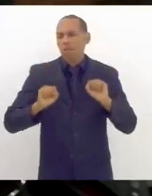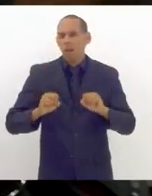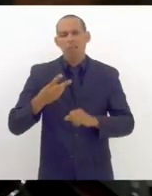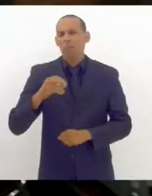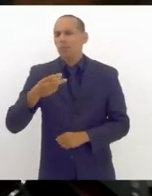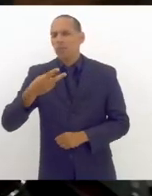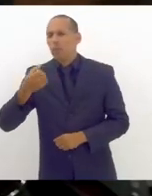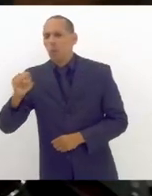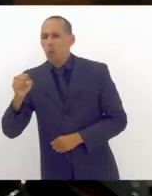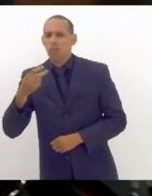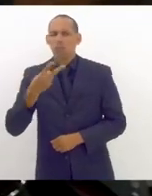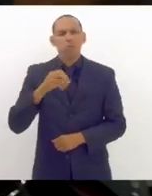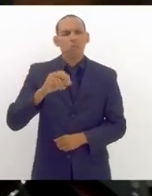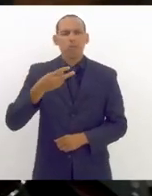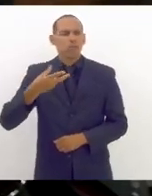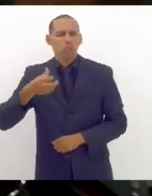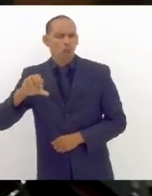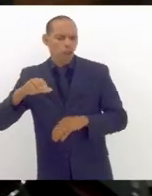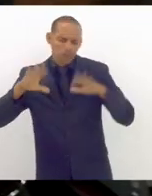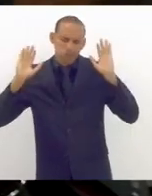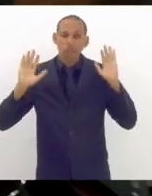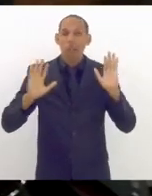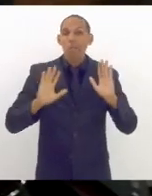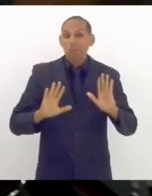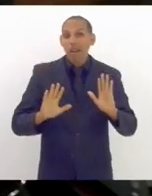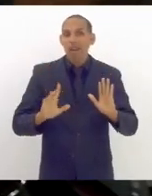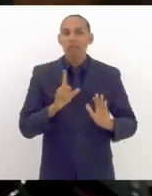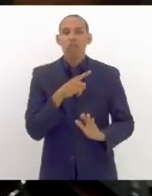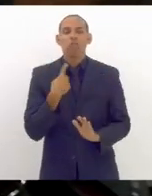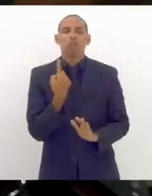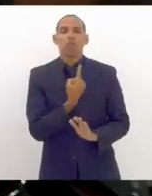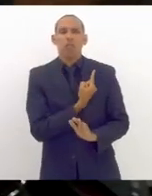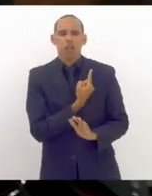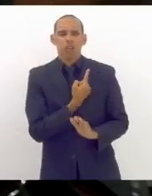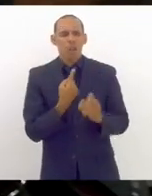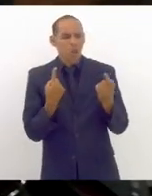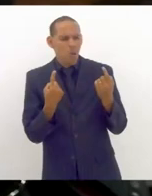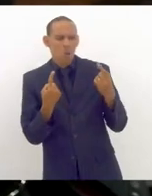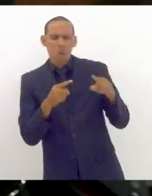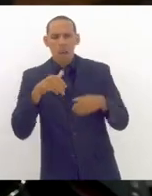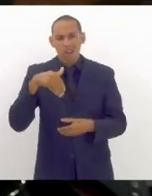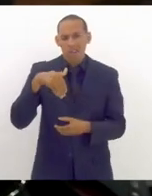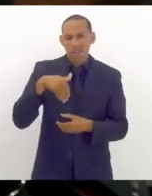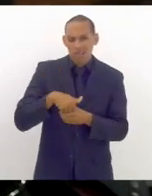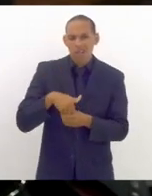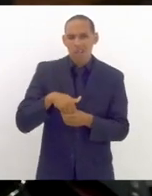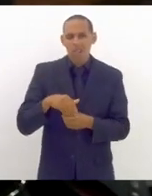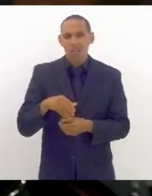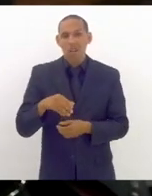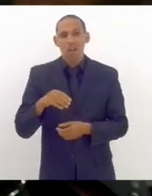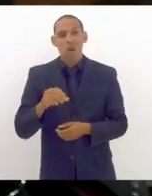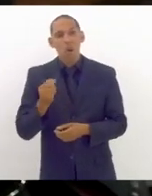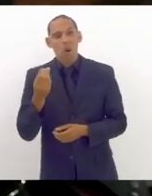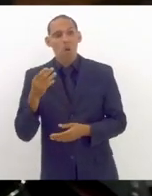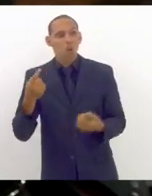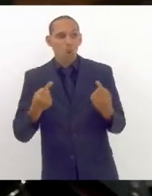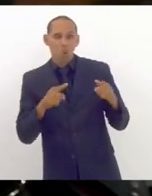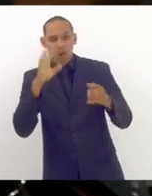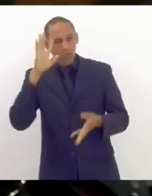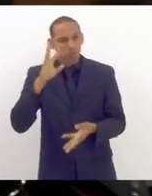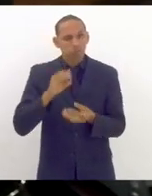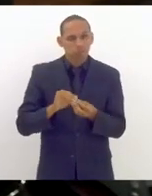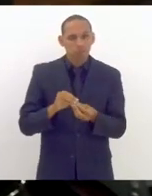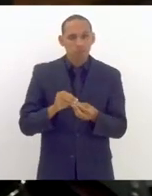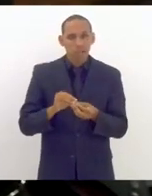28 29 né mas eu não acho que a gente quem estiver contratação disso ou entendimento aqui vai tá abrindo mão